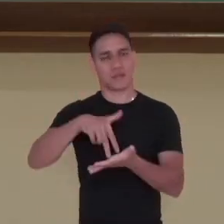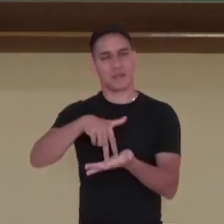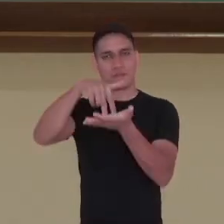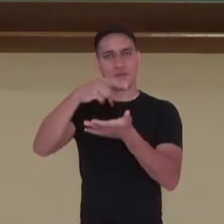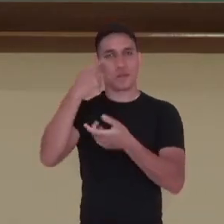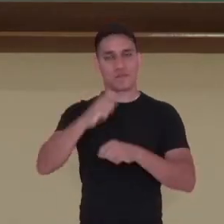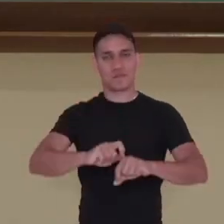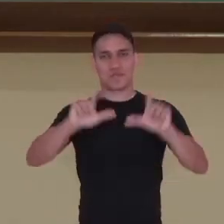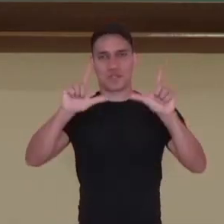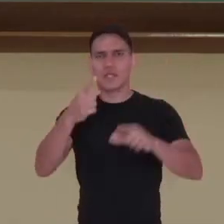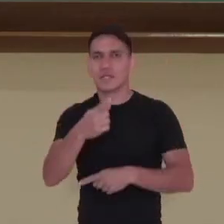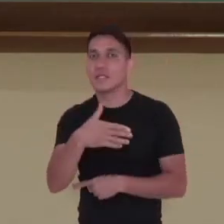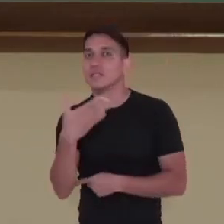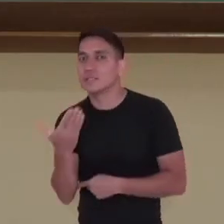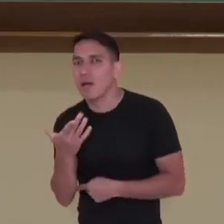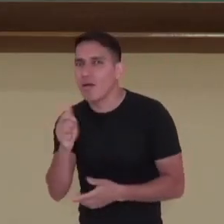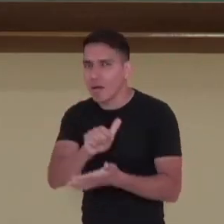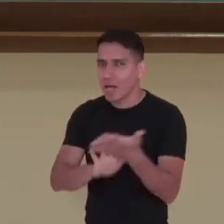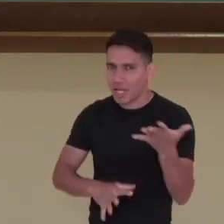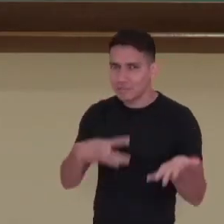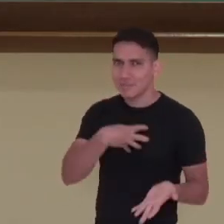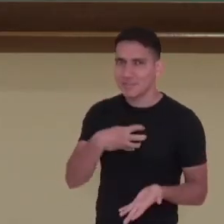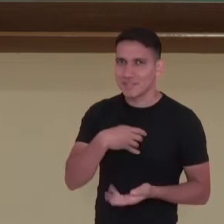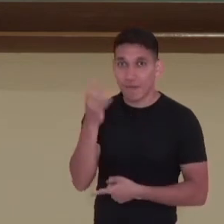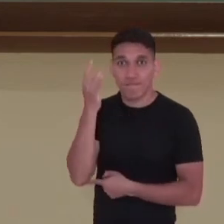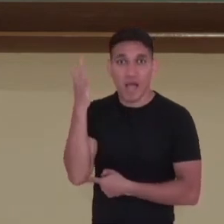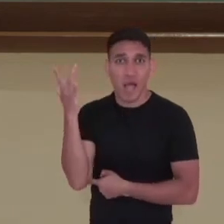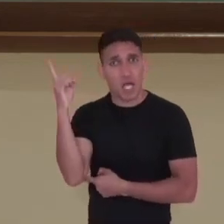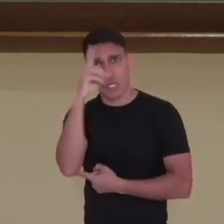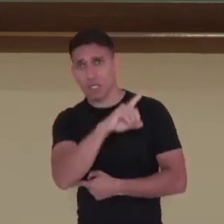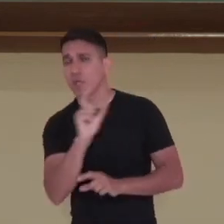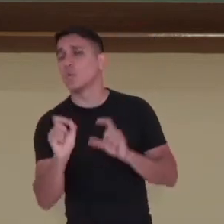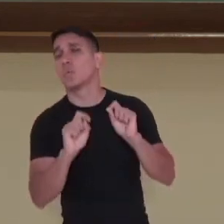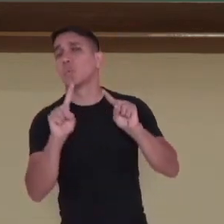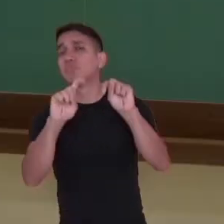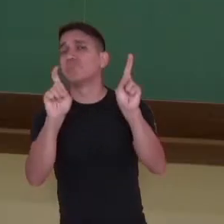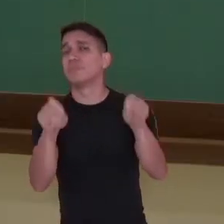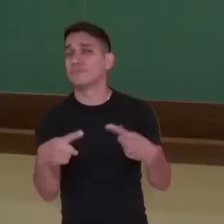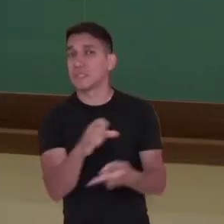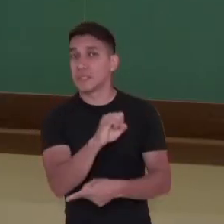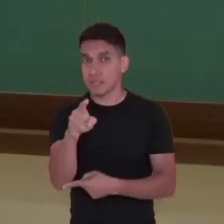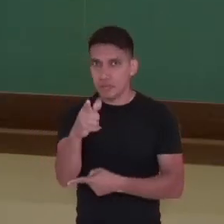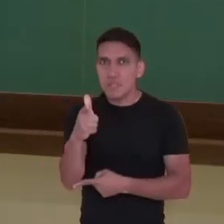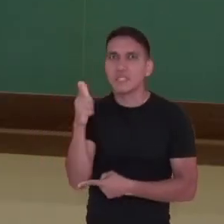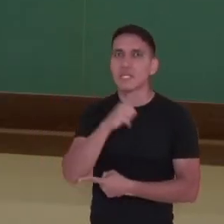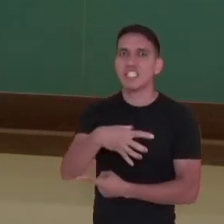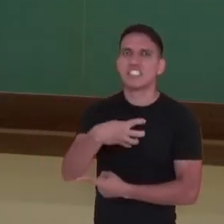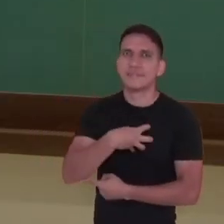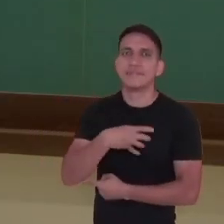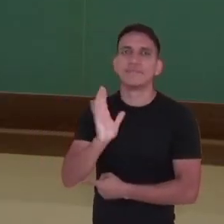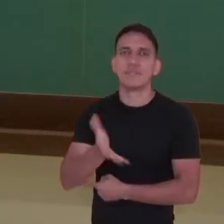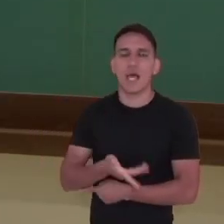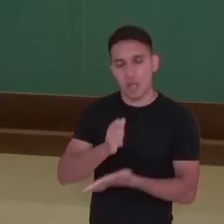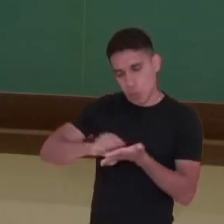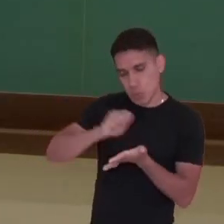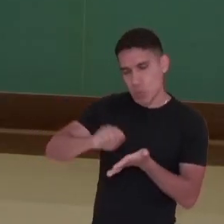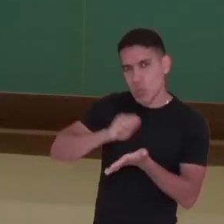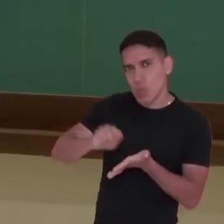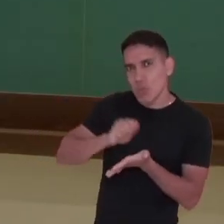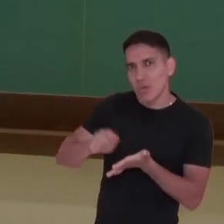Retornamos. E aí? Essa atividade foi fácil? Foi difícil? Se você estava com o seu caderno em mãos